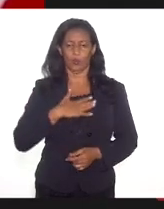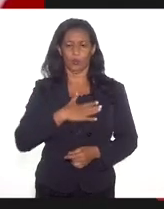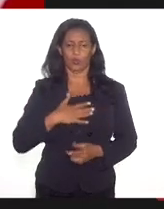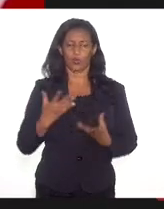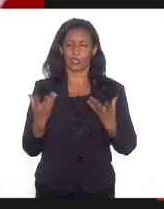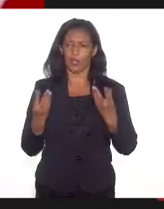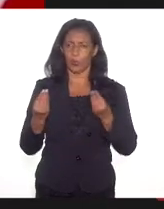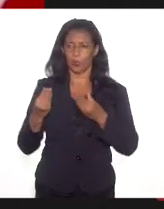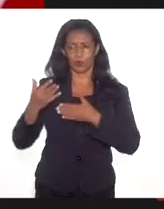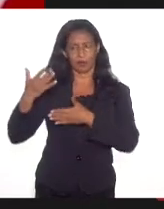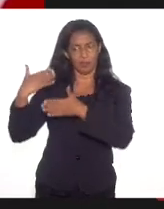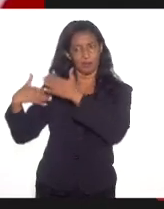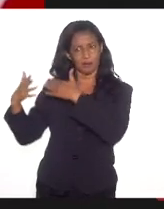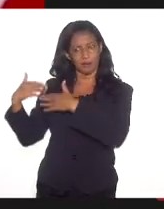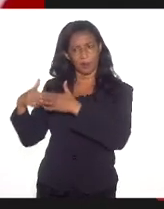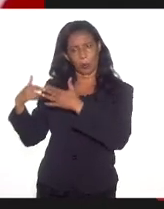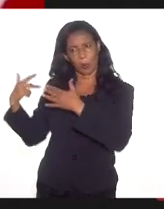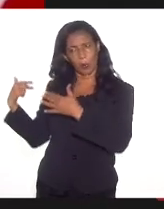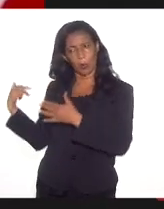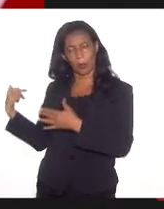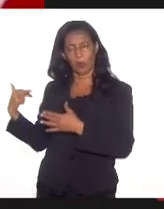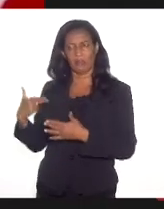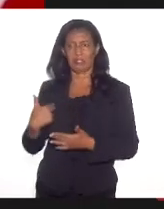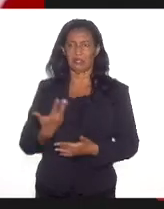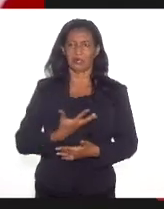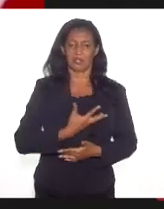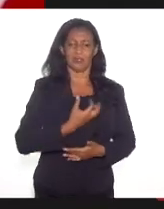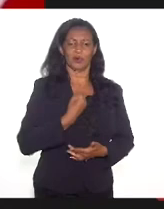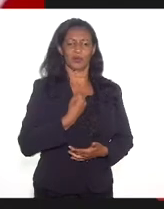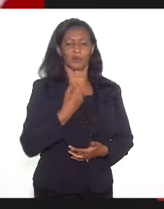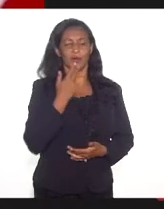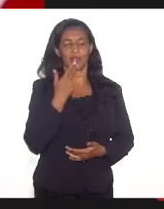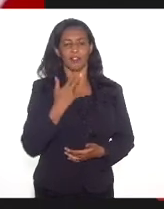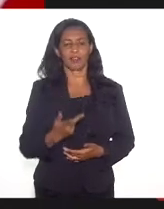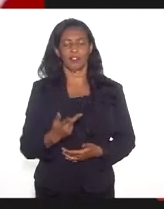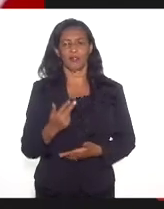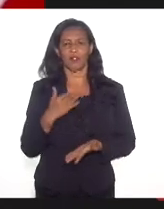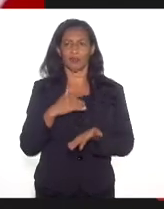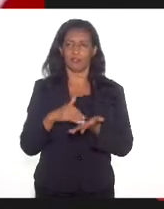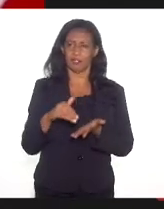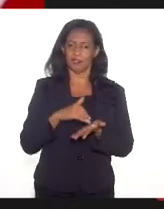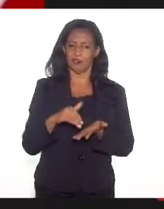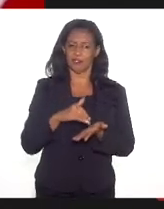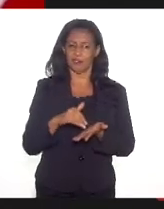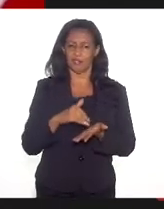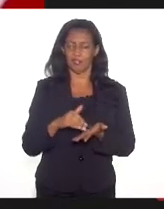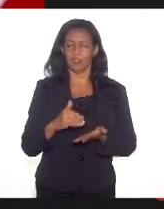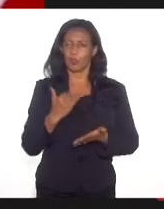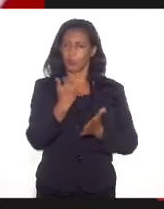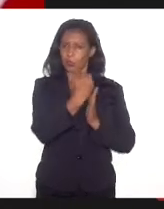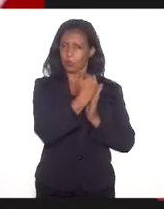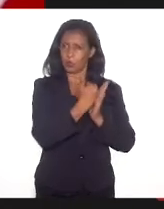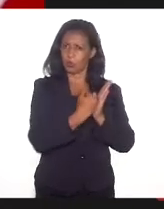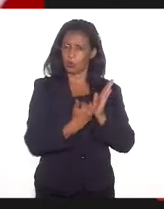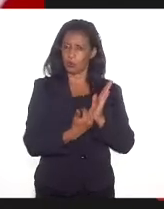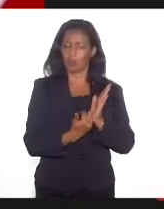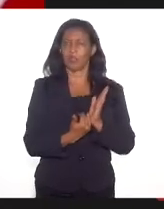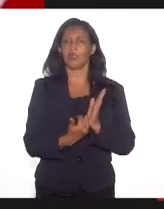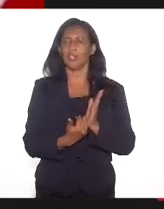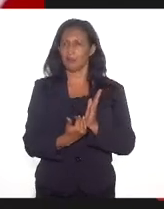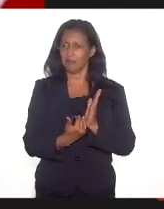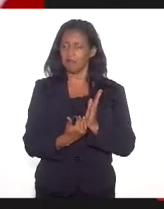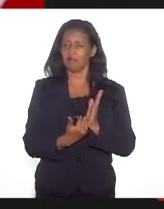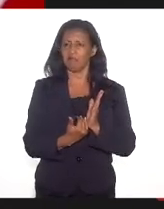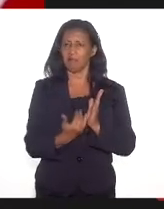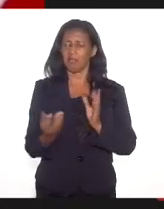das falas anteriores né fiquei muito surpresa com a fala do secretário né dos programas esperamos de fato que esses programas